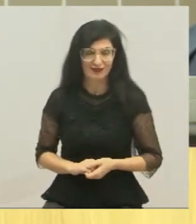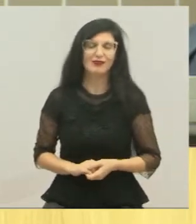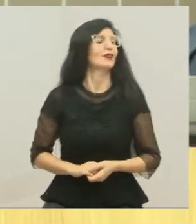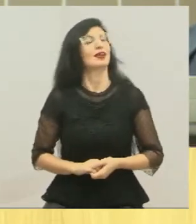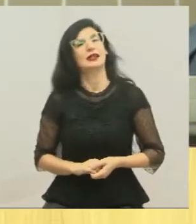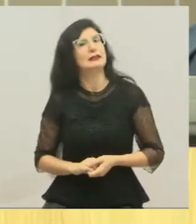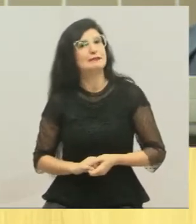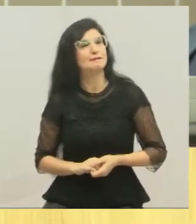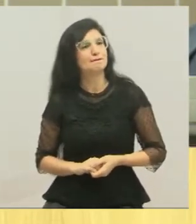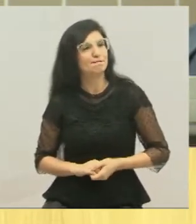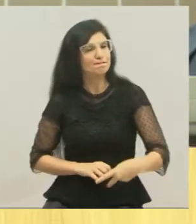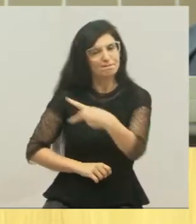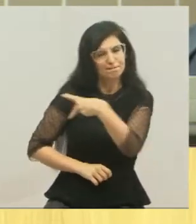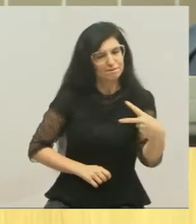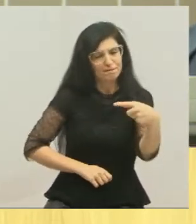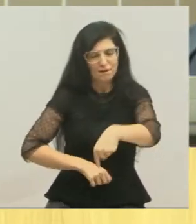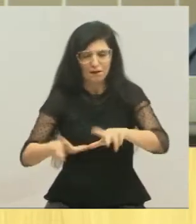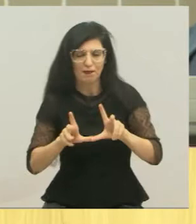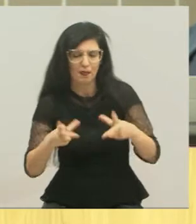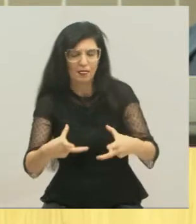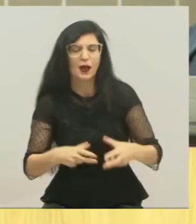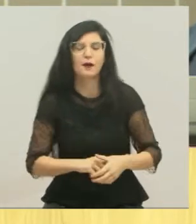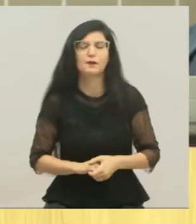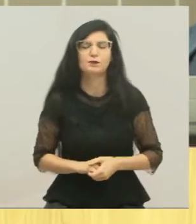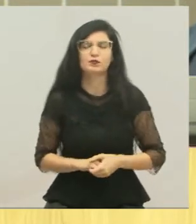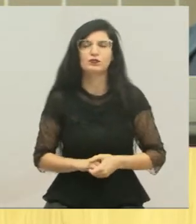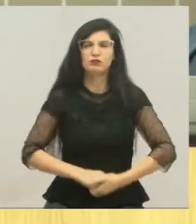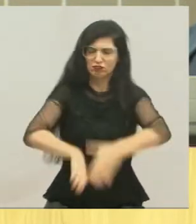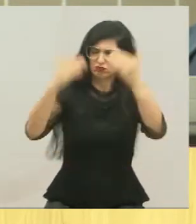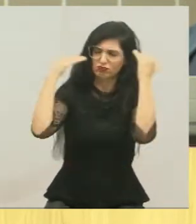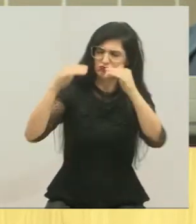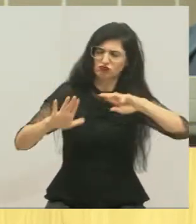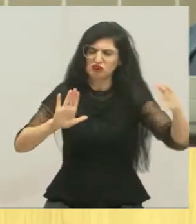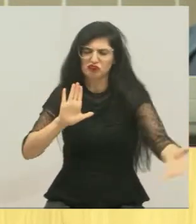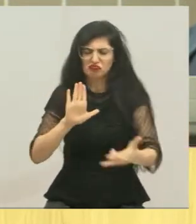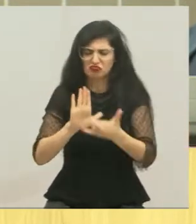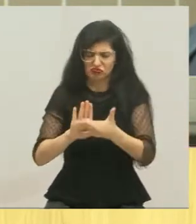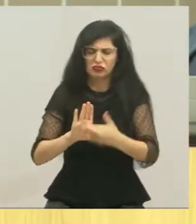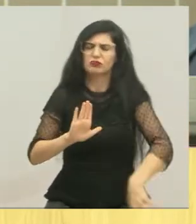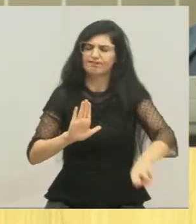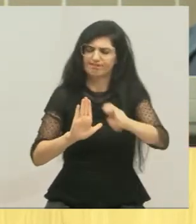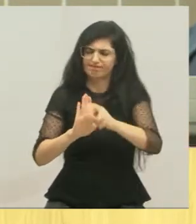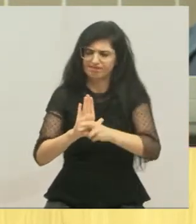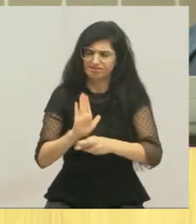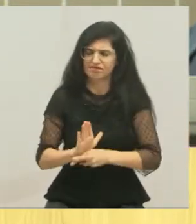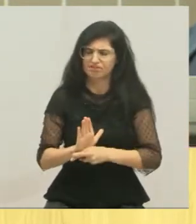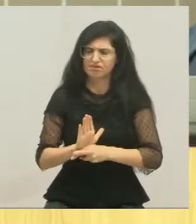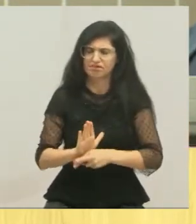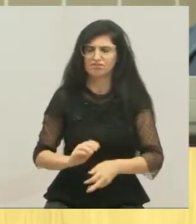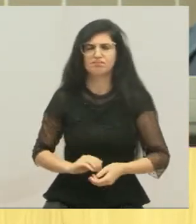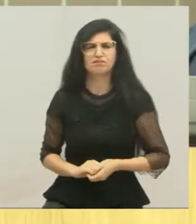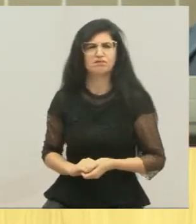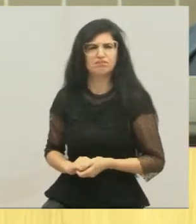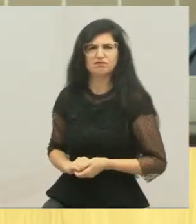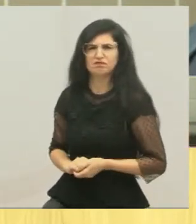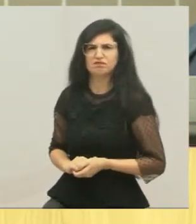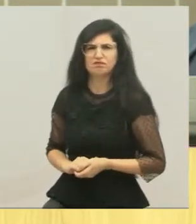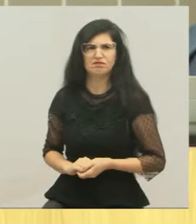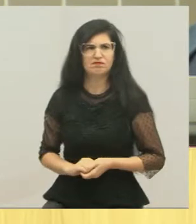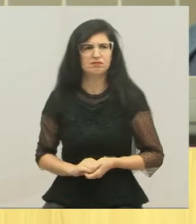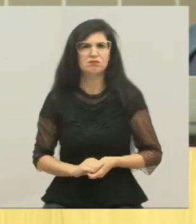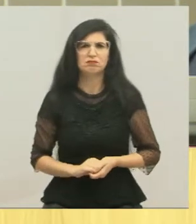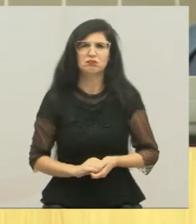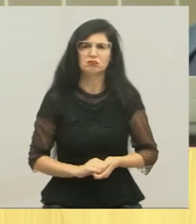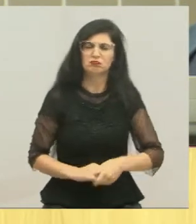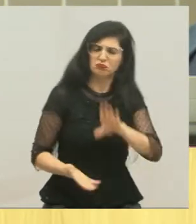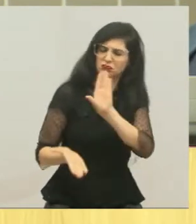ao excelentíssimo senhor presidente dessa casa, cumpridas formalidades regimentais, seja constado na ata